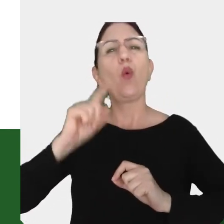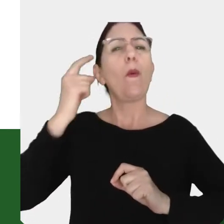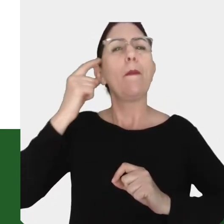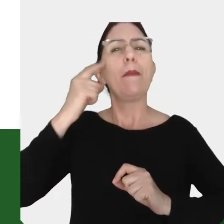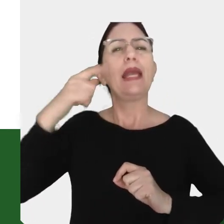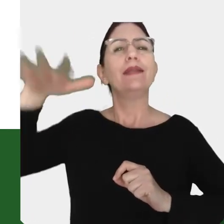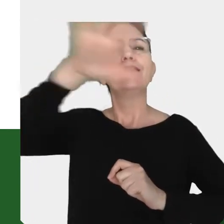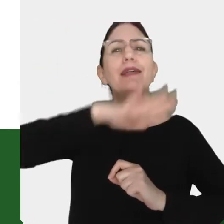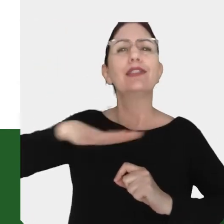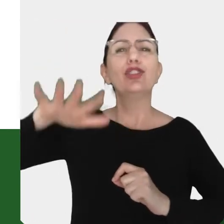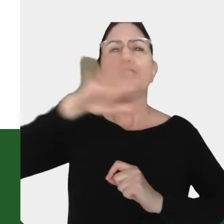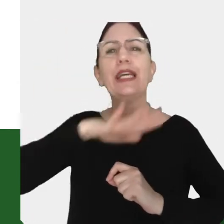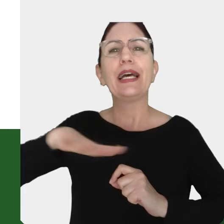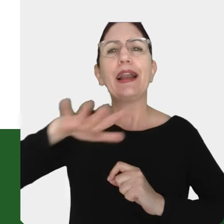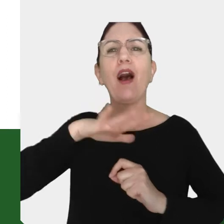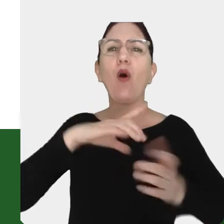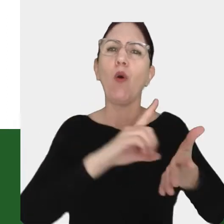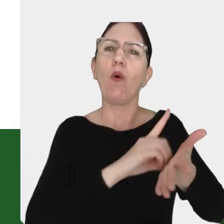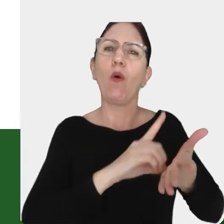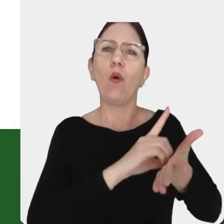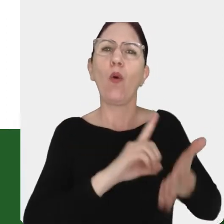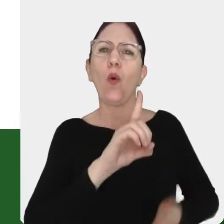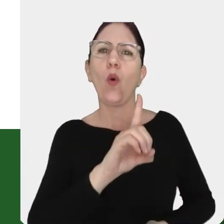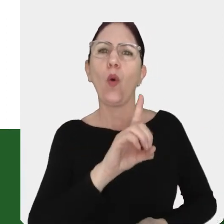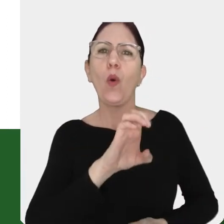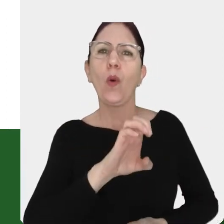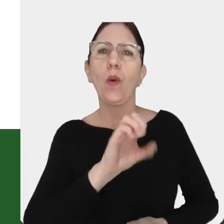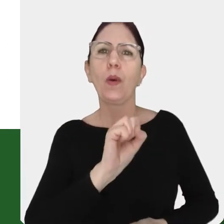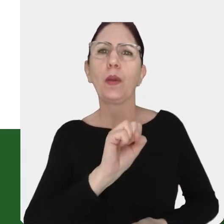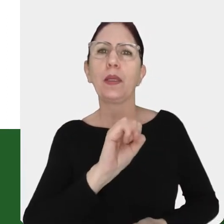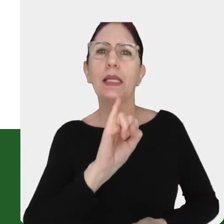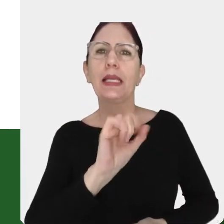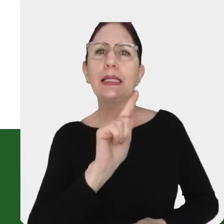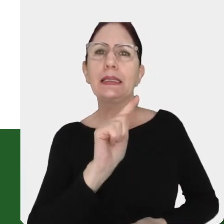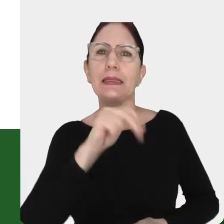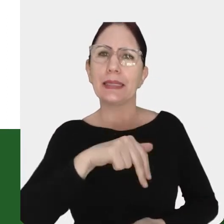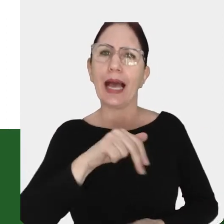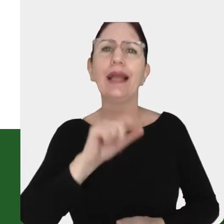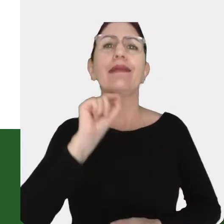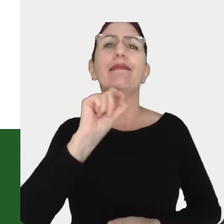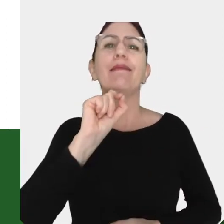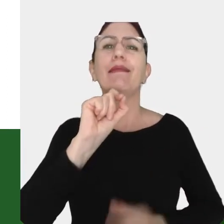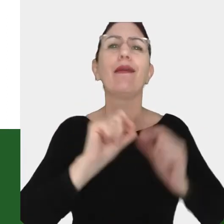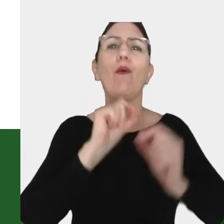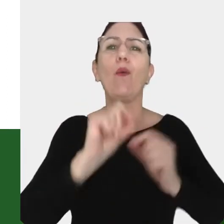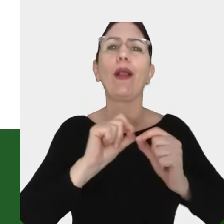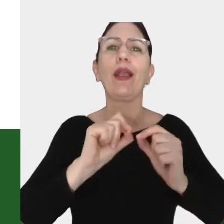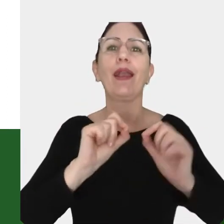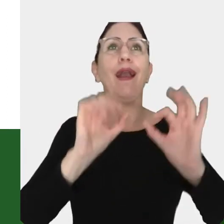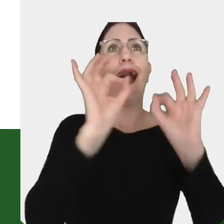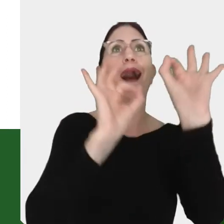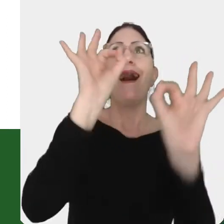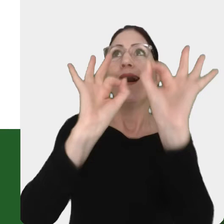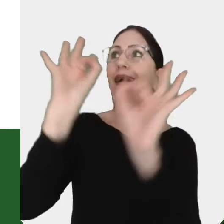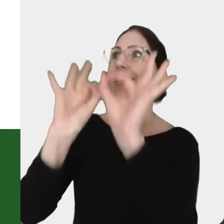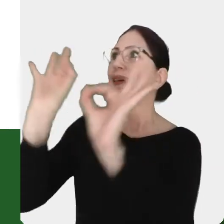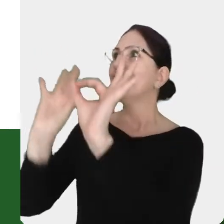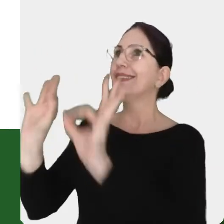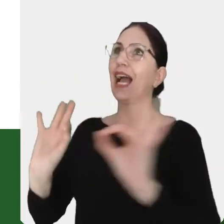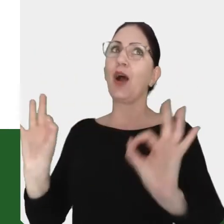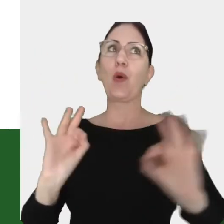por aí é que o design, ele é tipo uma decoração, né? Então, o smartphone que tem a interface